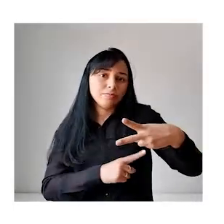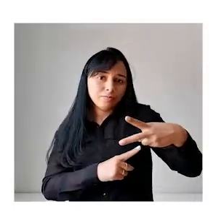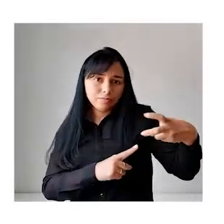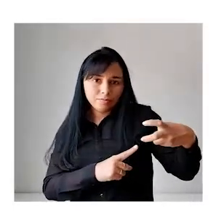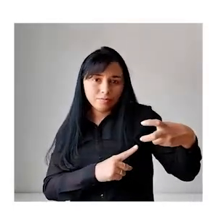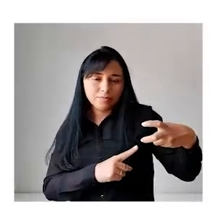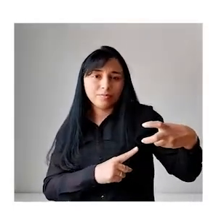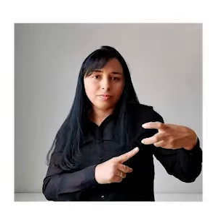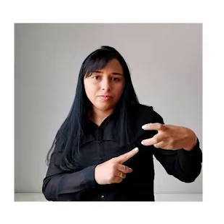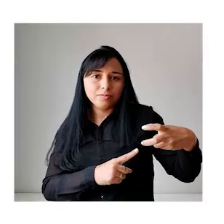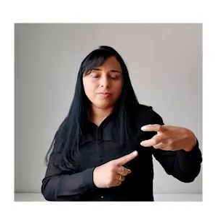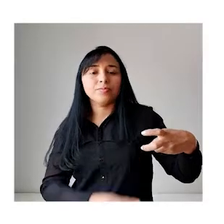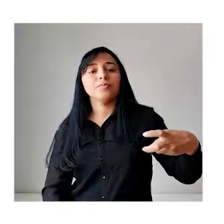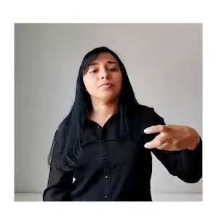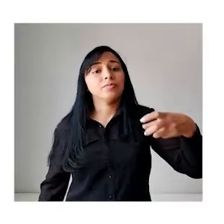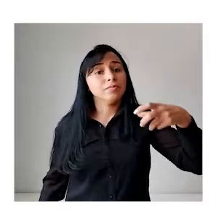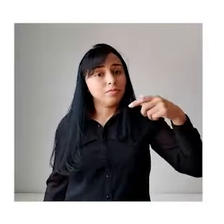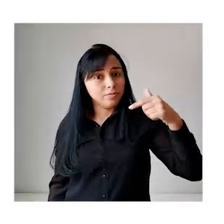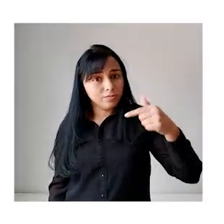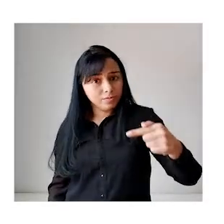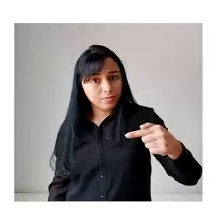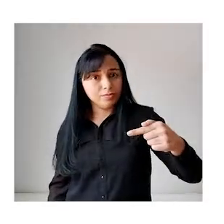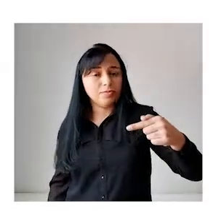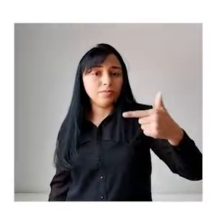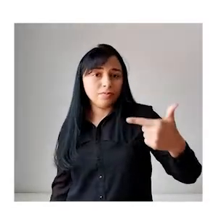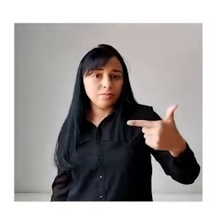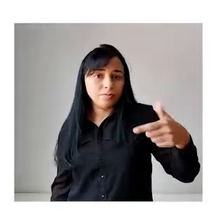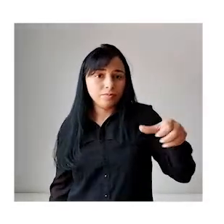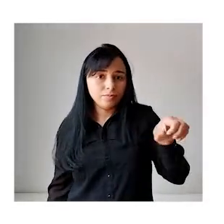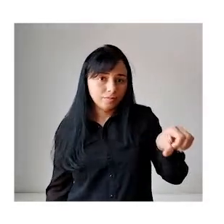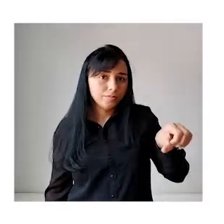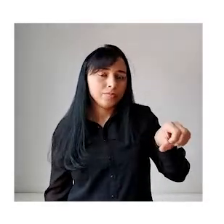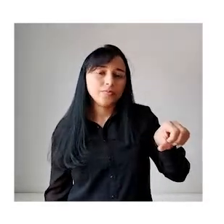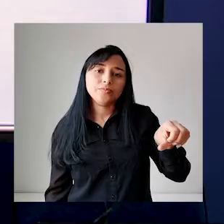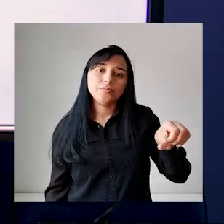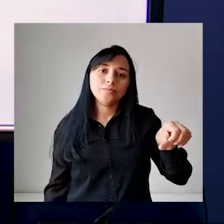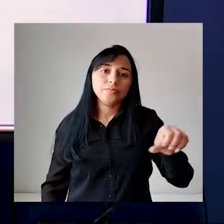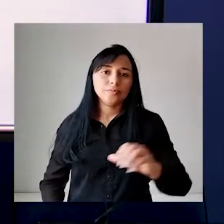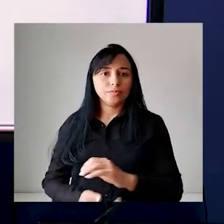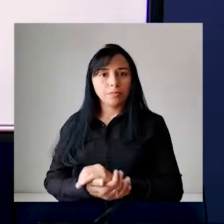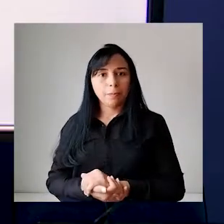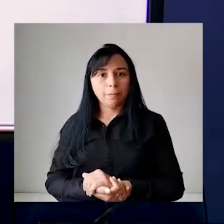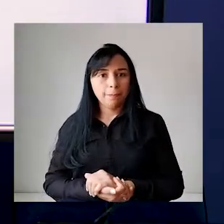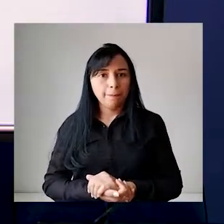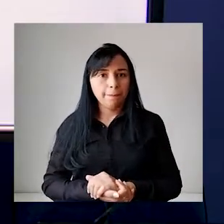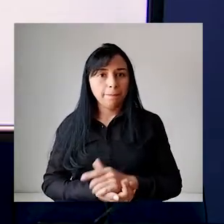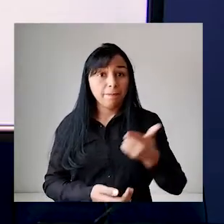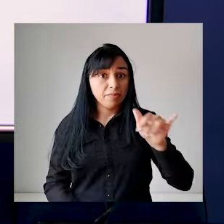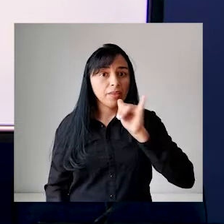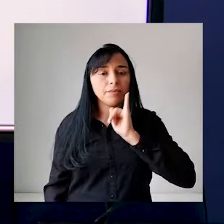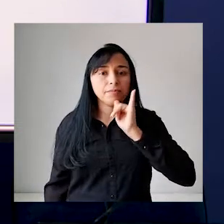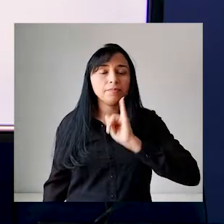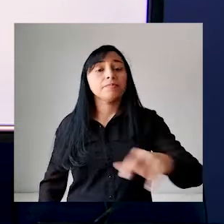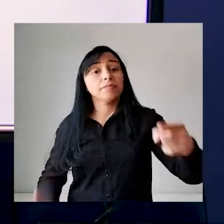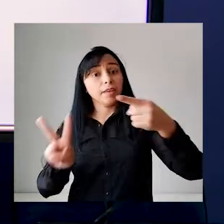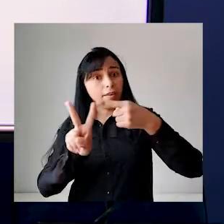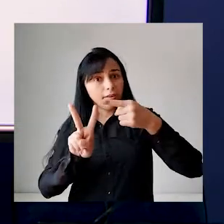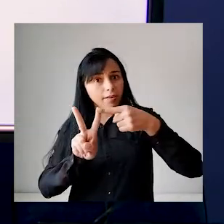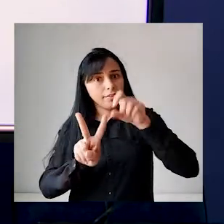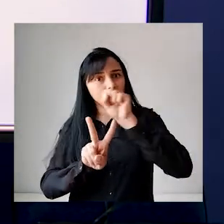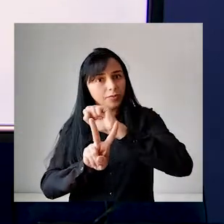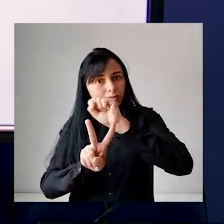3, e toda essa multiplicação vai resultar em 729. Outro exemplo,